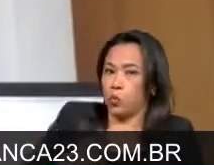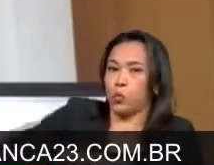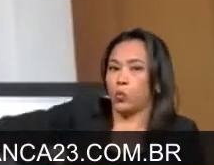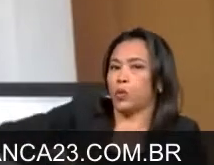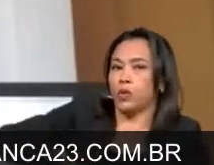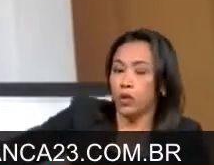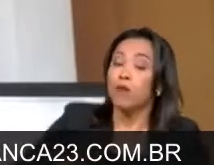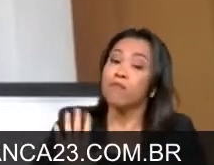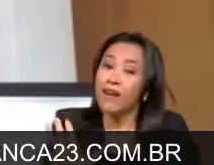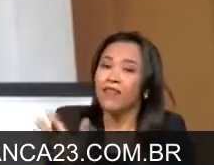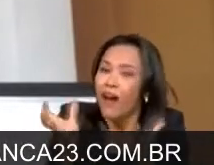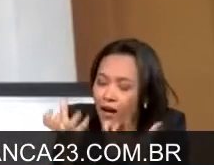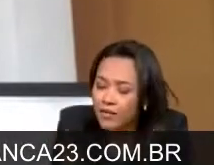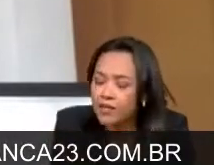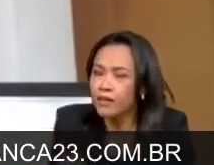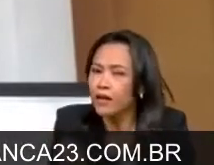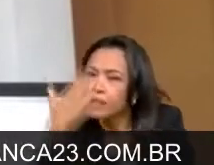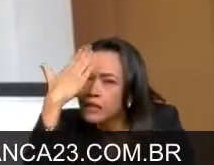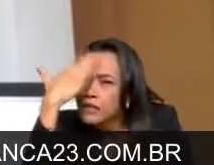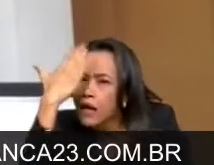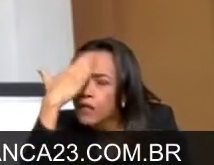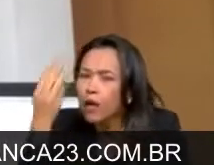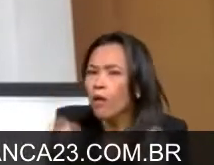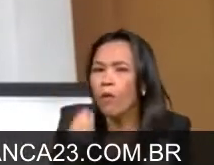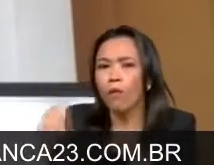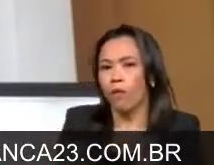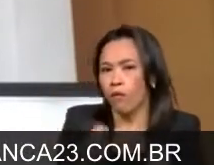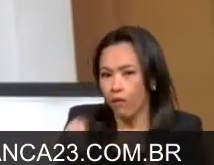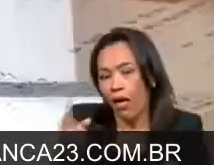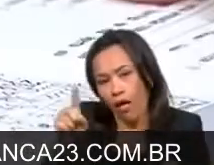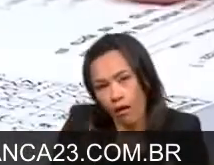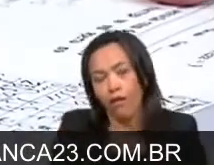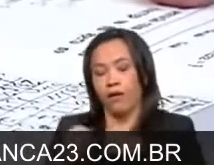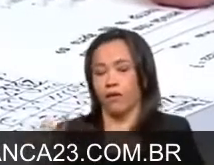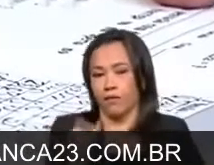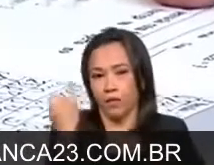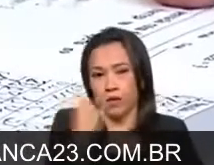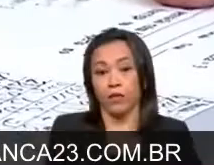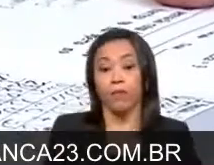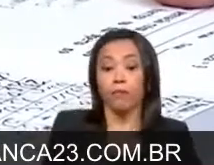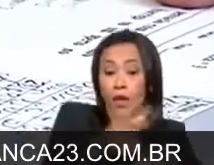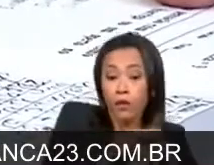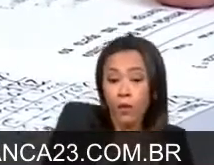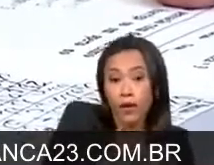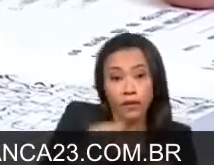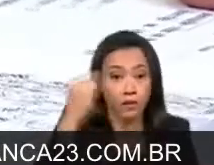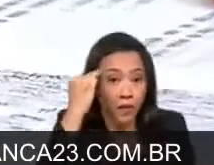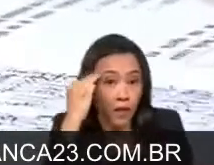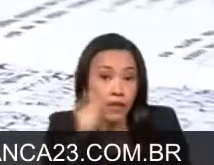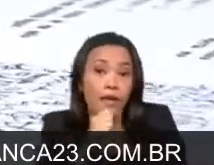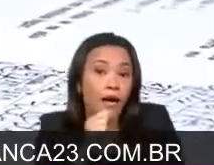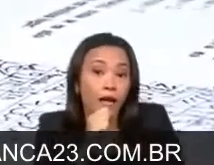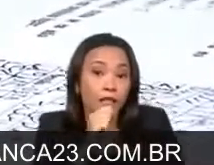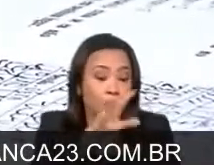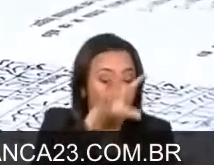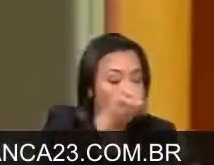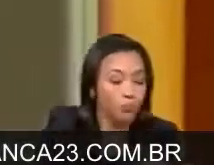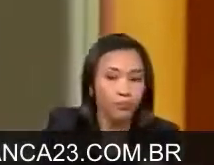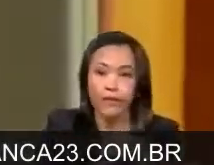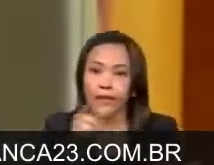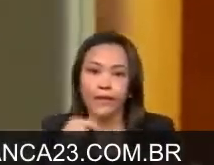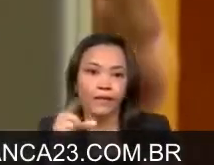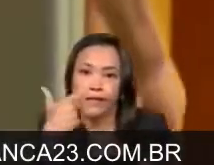questão de aceitar e de saber como lidar é muito importante. Doenças mentais não diagnosticadas ou não